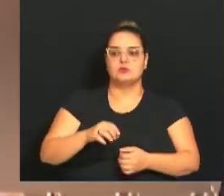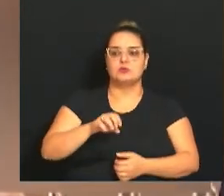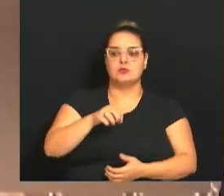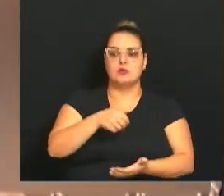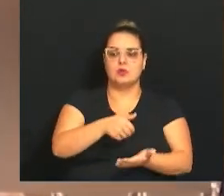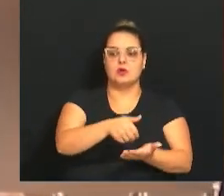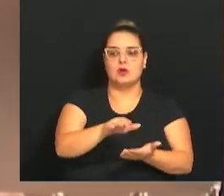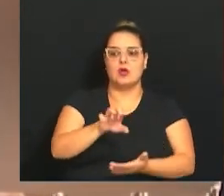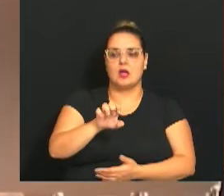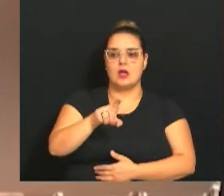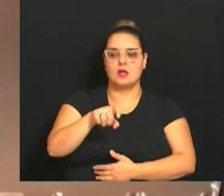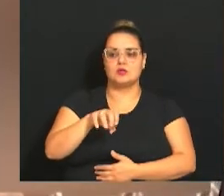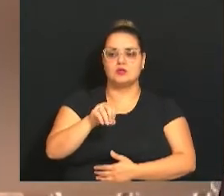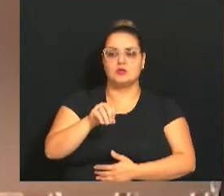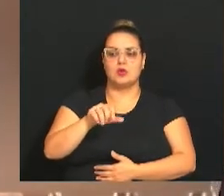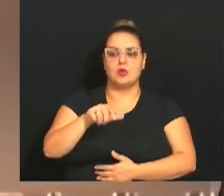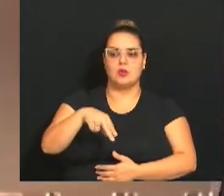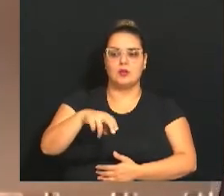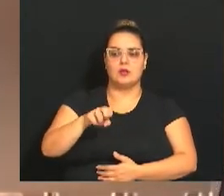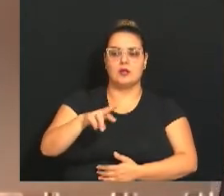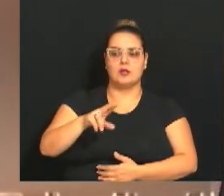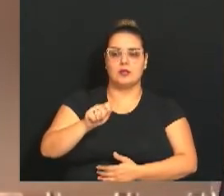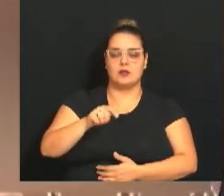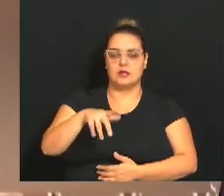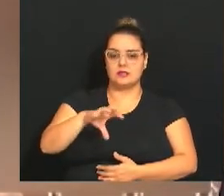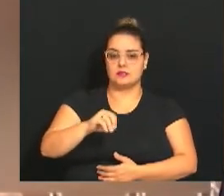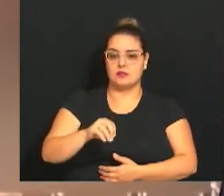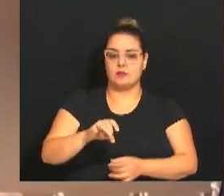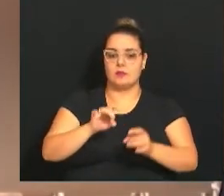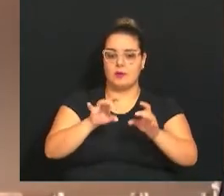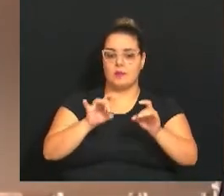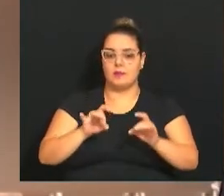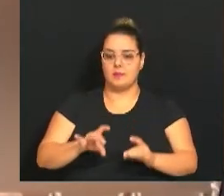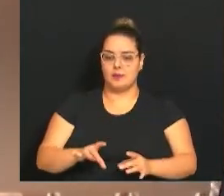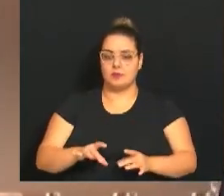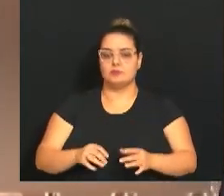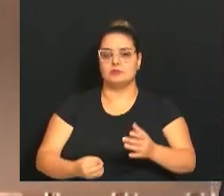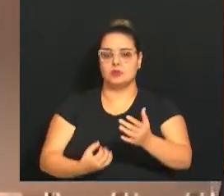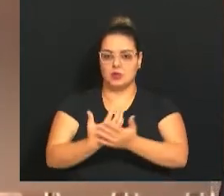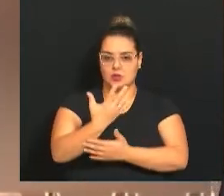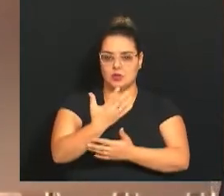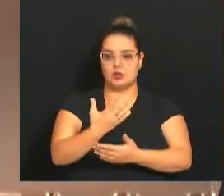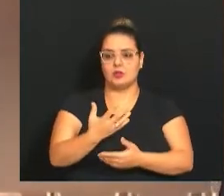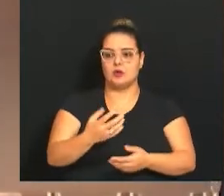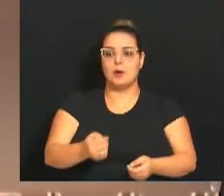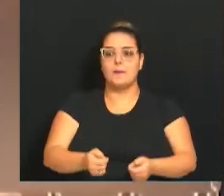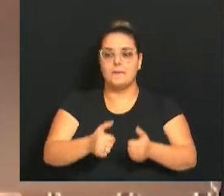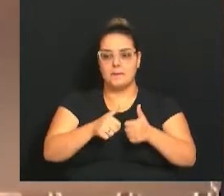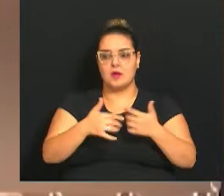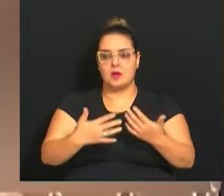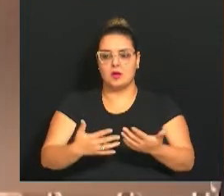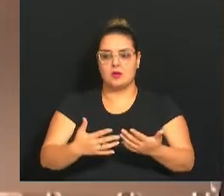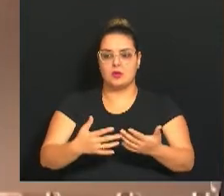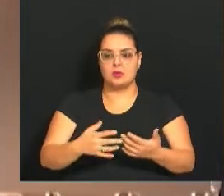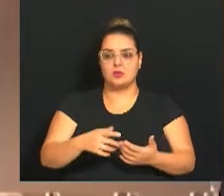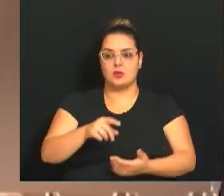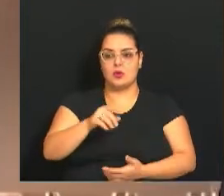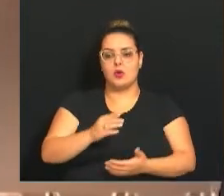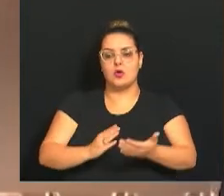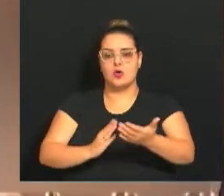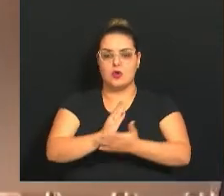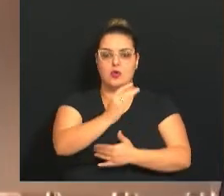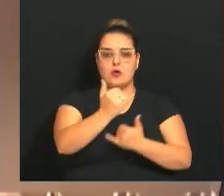suas atribuições e requisitos, extingue e cria funções gratificadas e revoga parcialmente